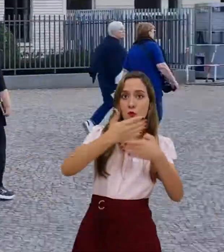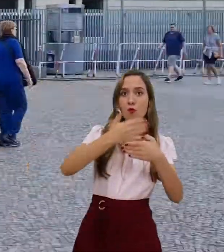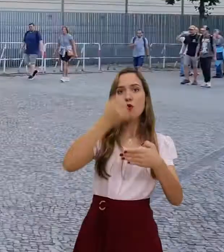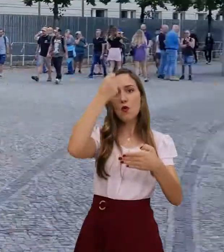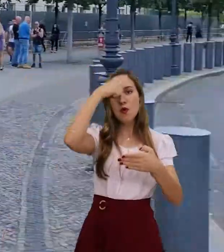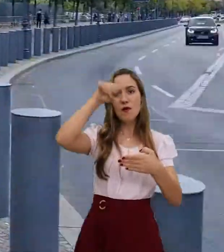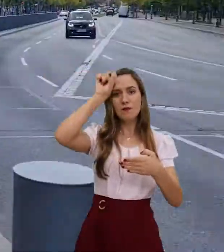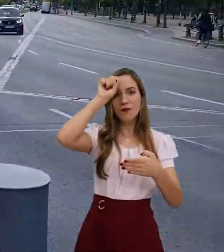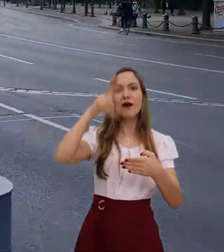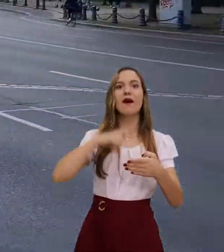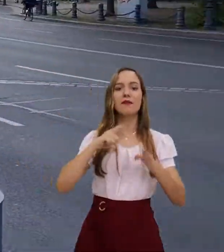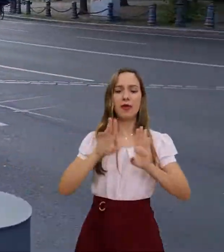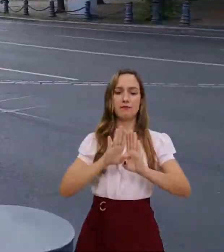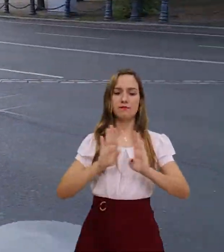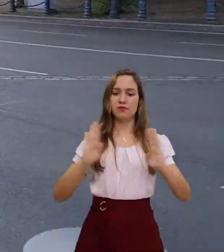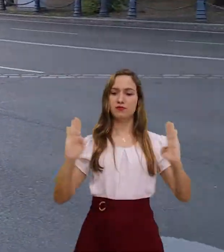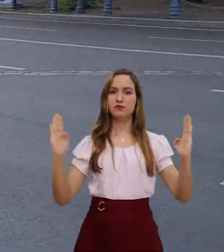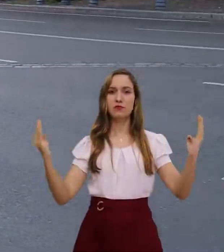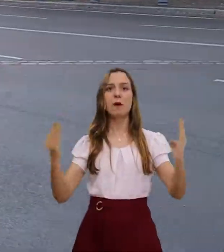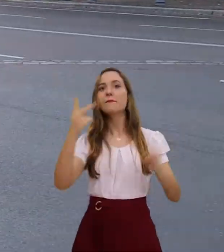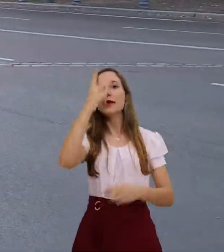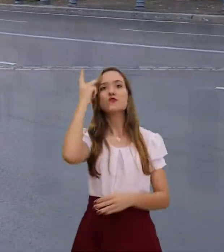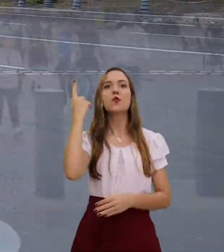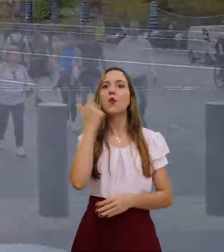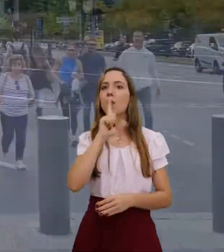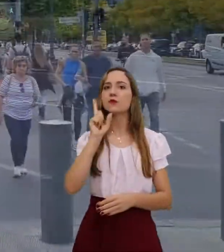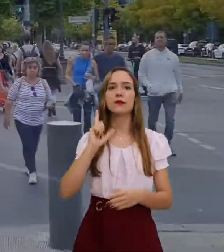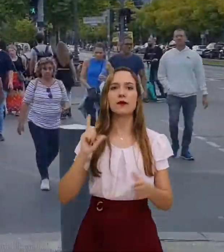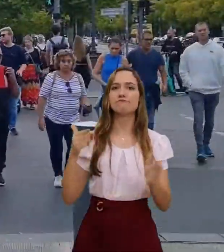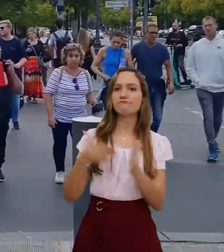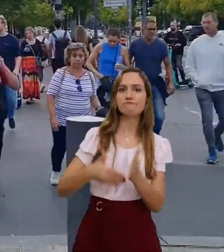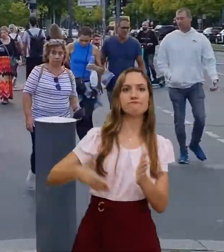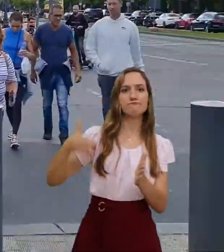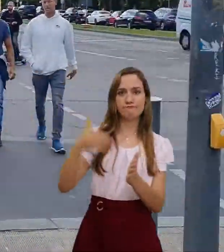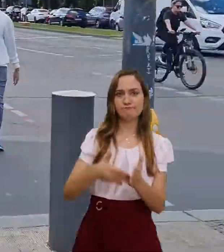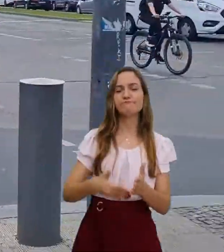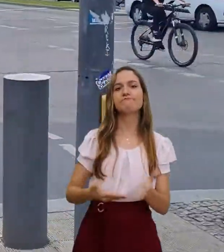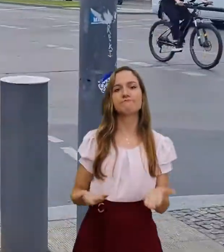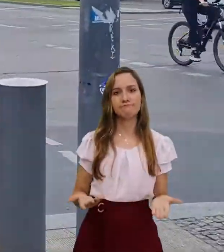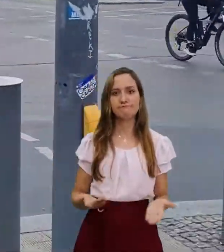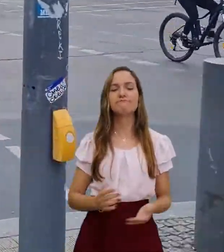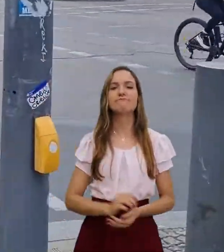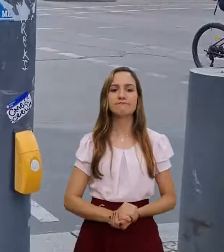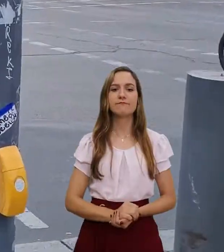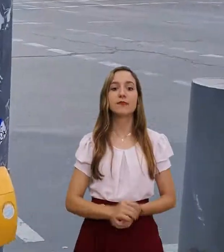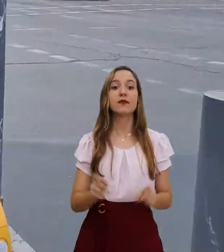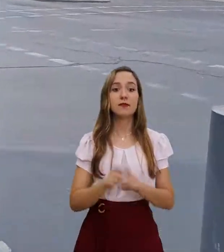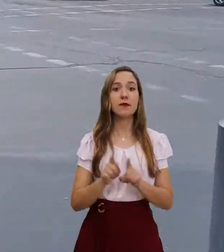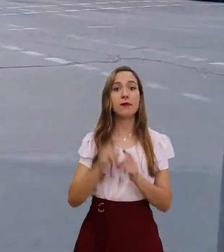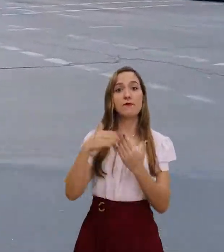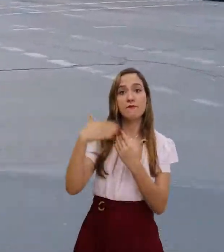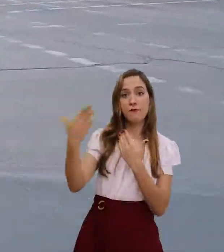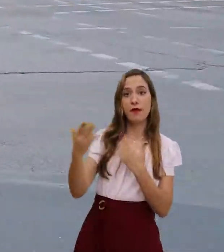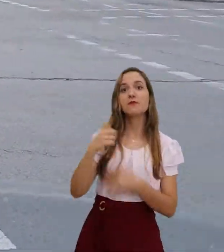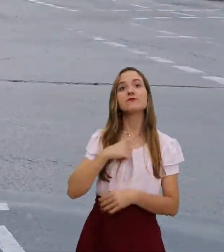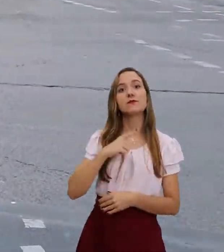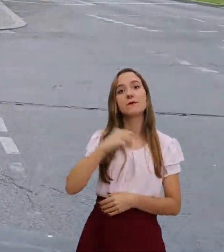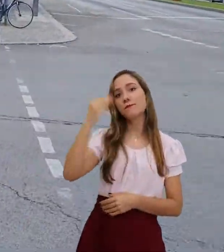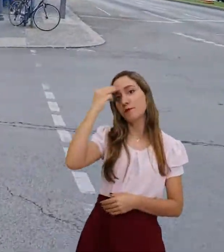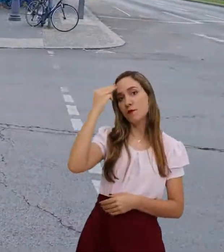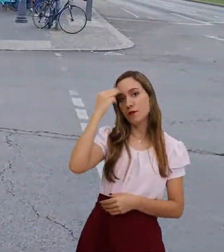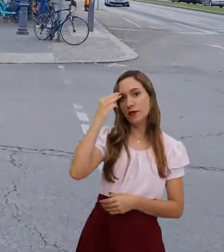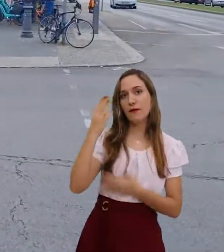aqui, aos redores, impedindo as pessoas de passarem, né? Aqui logo à frente é o Memorial Judaico.